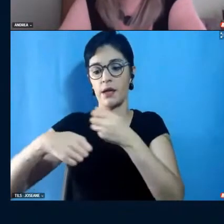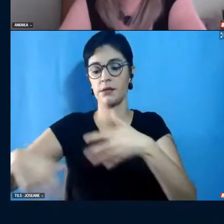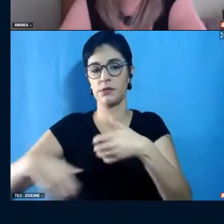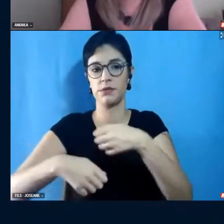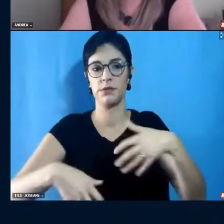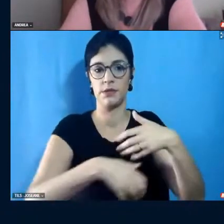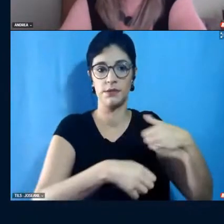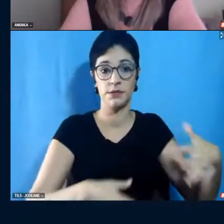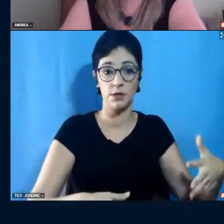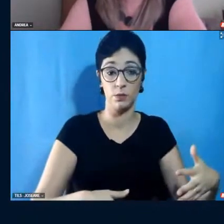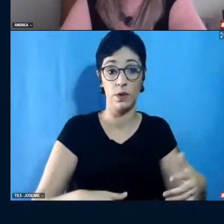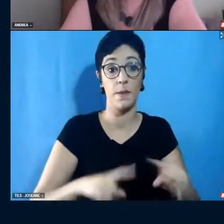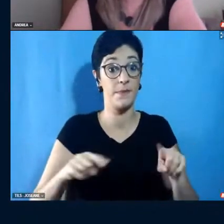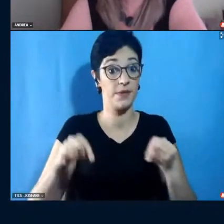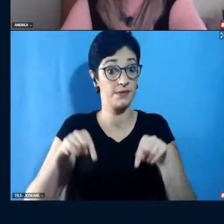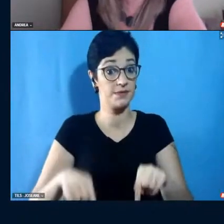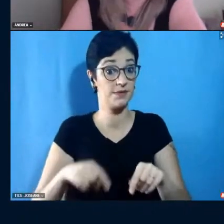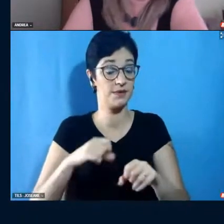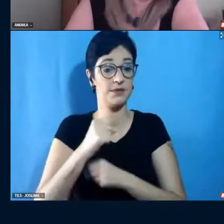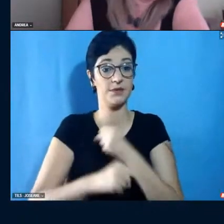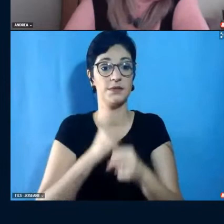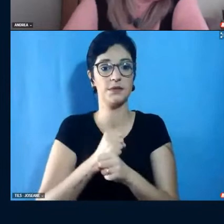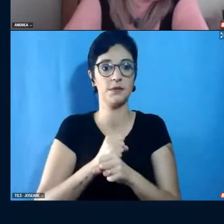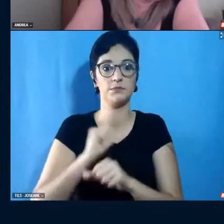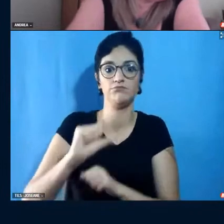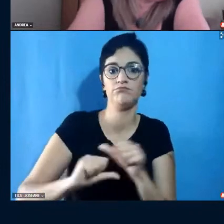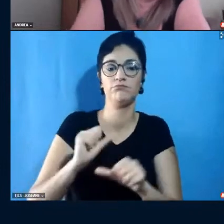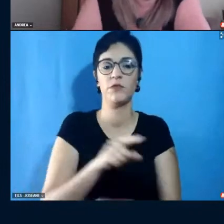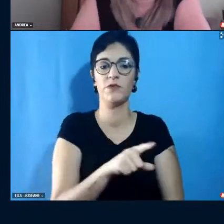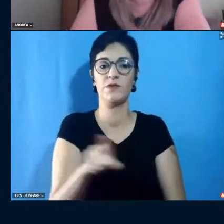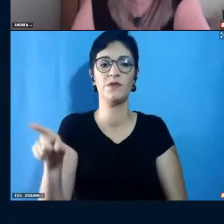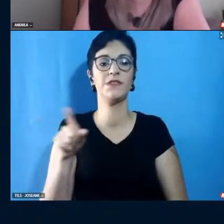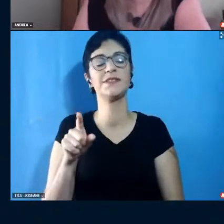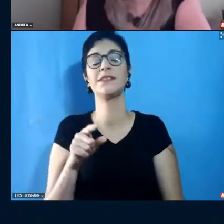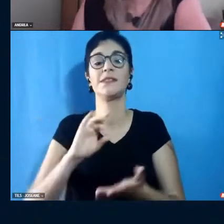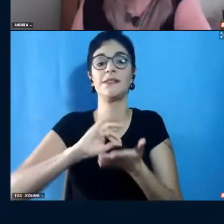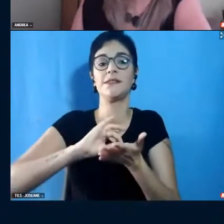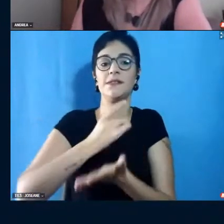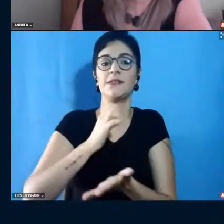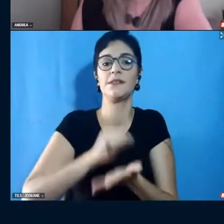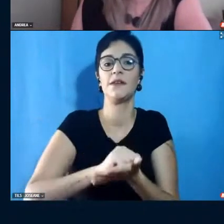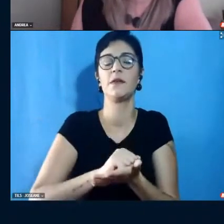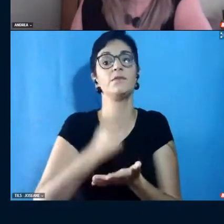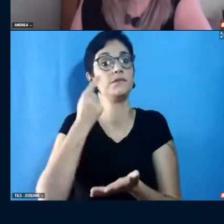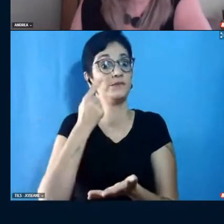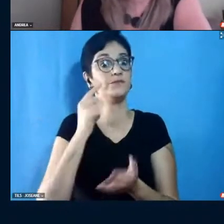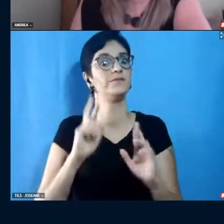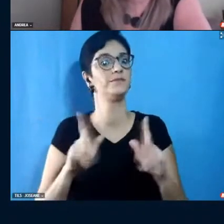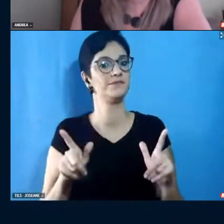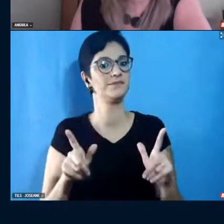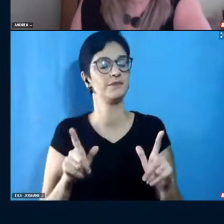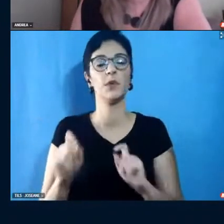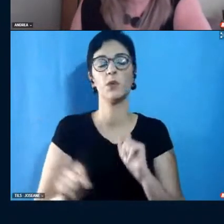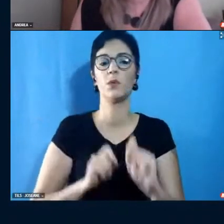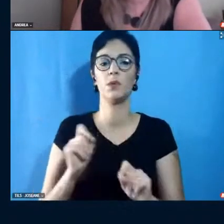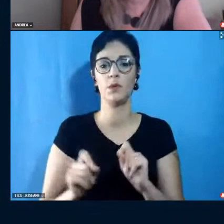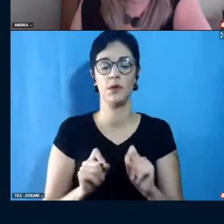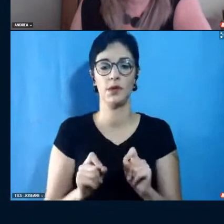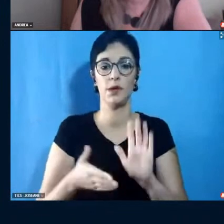mudamos. Vocês estão percebendo isso, vocês que se inscreveram nesse tema. Nós mudamos e propomos como